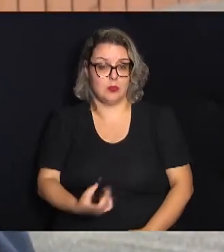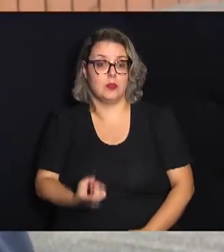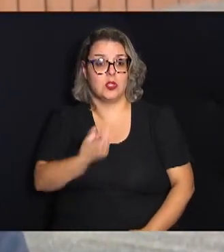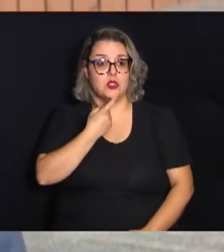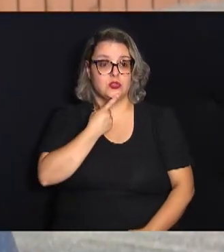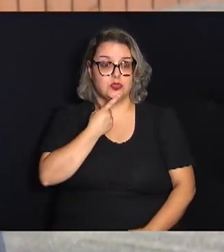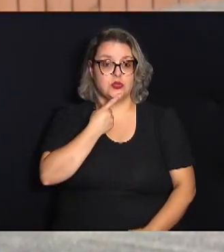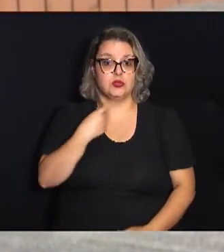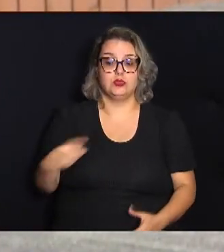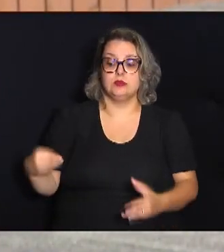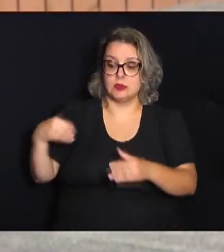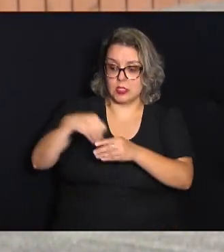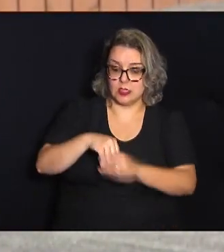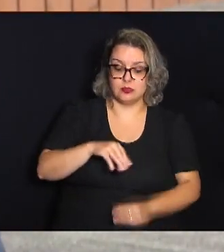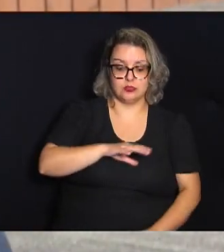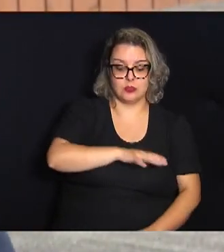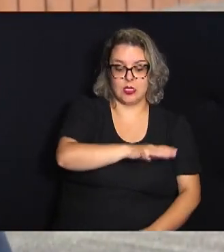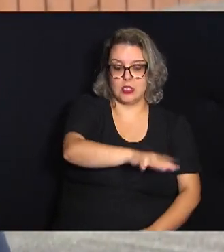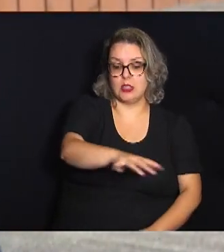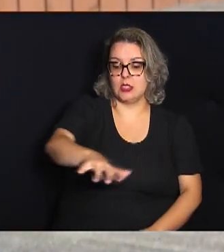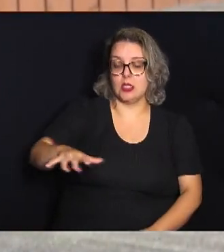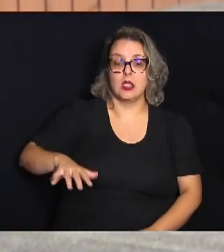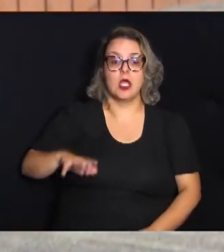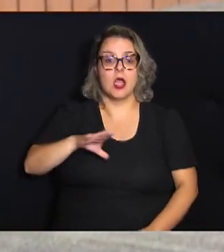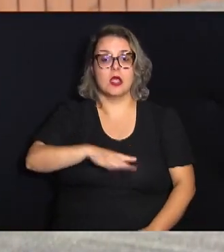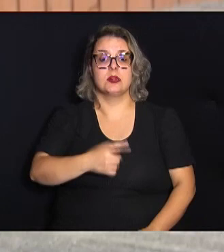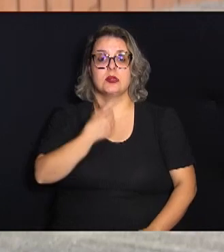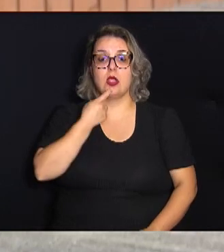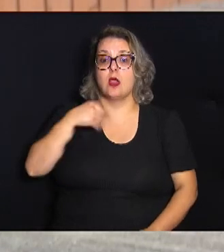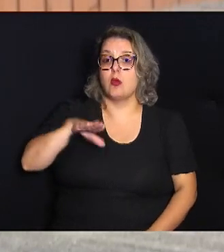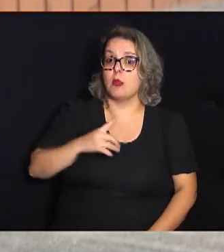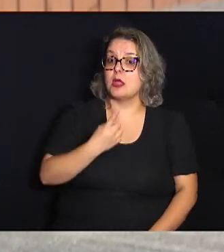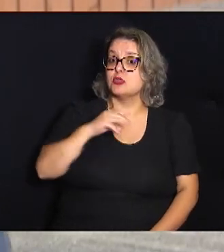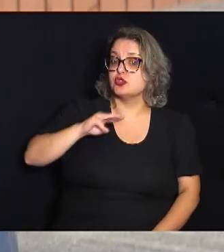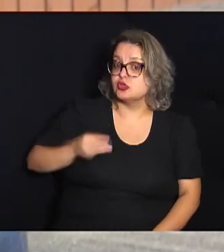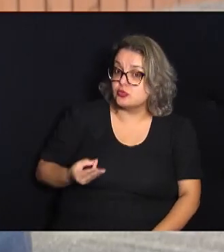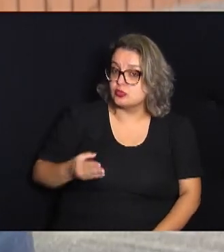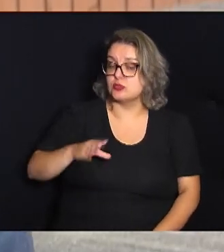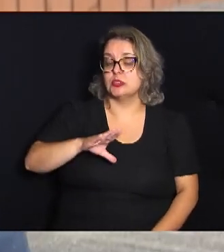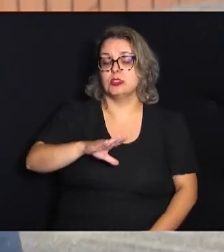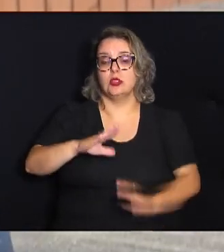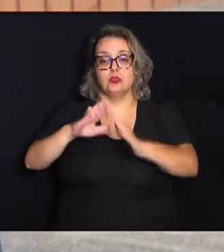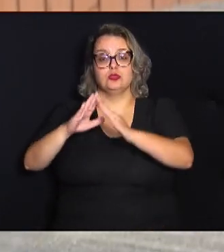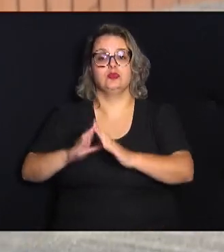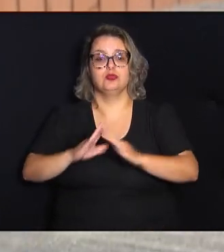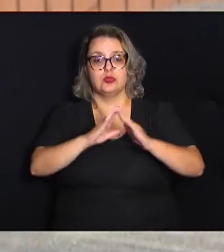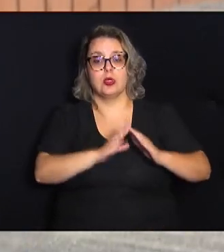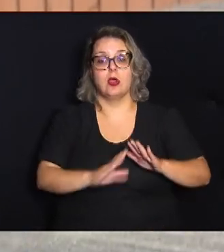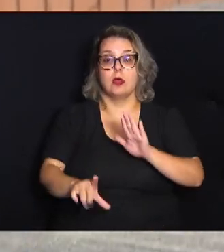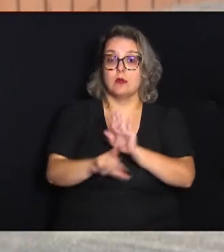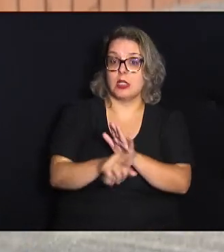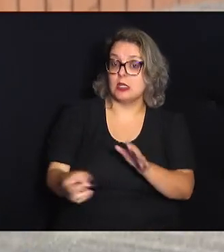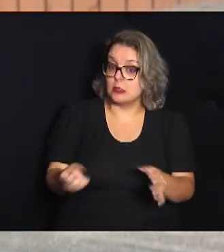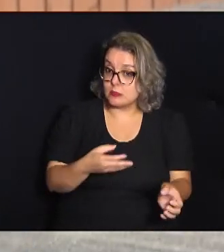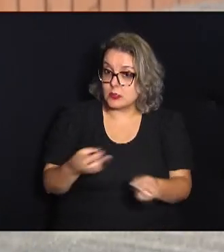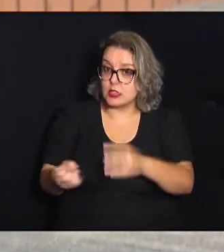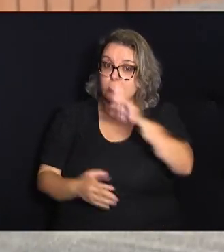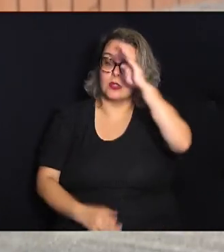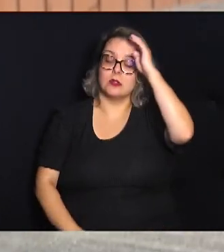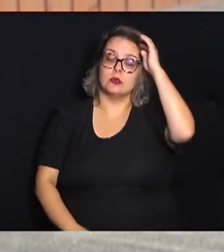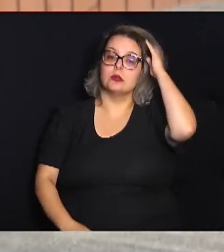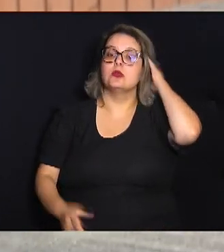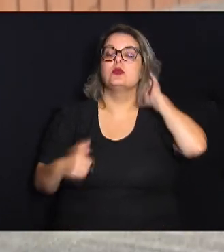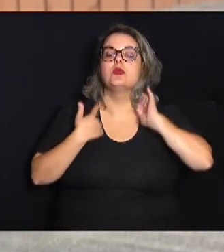das cidades, né, com mais de 1 milhão de habitantes, já com uma legislação atualizada. Nós estamos